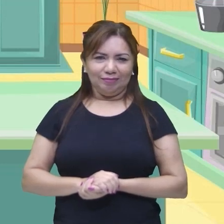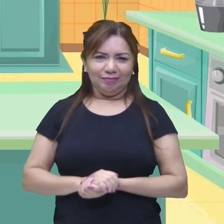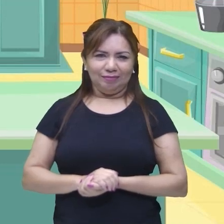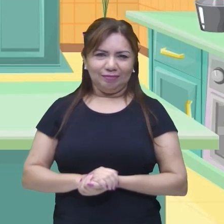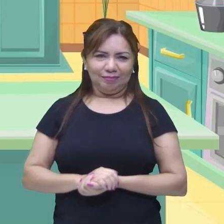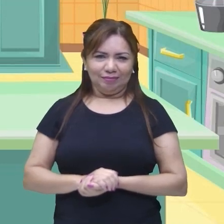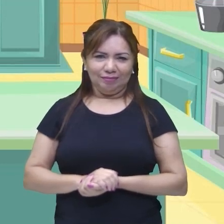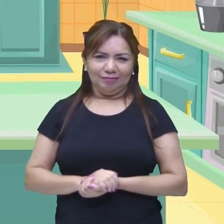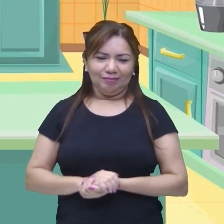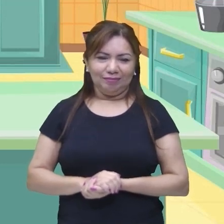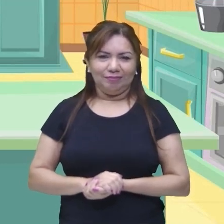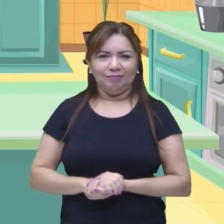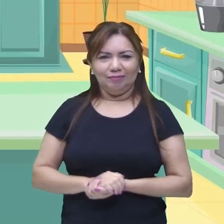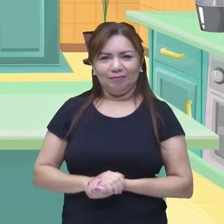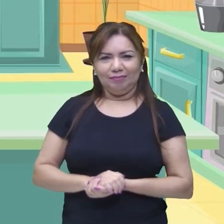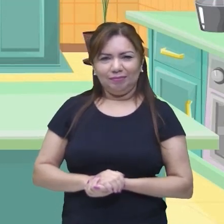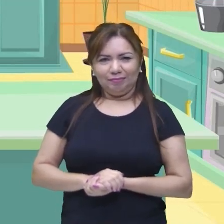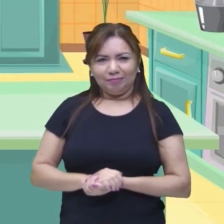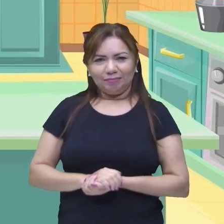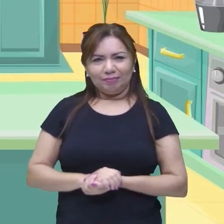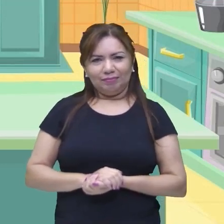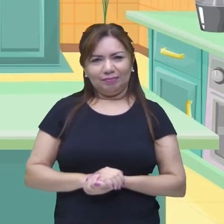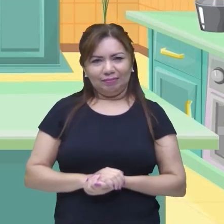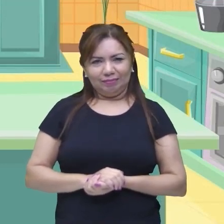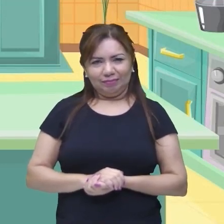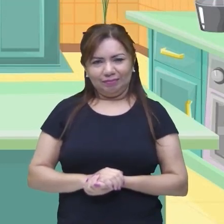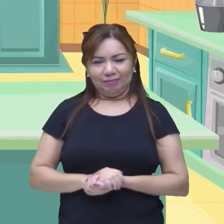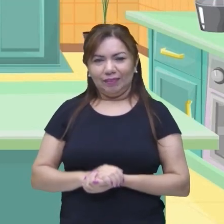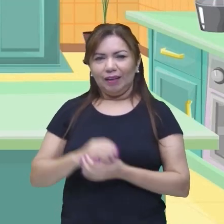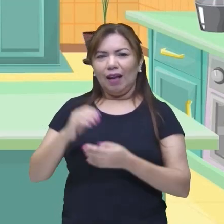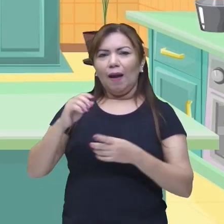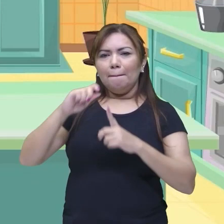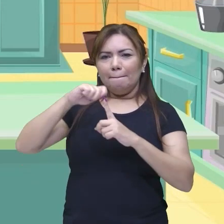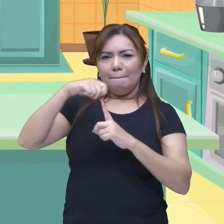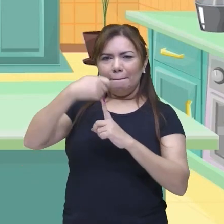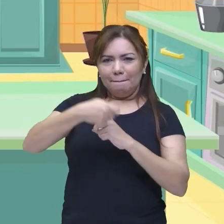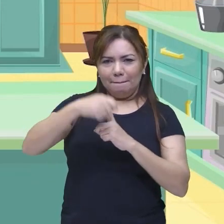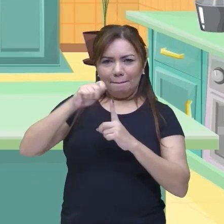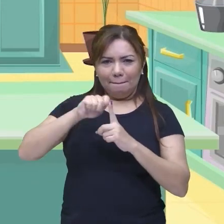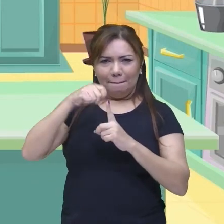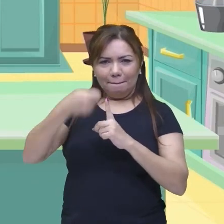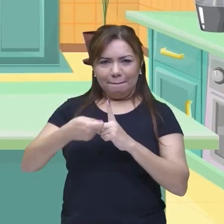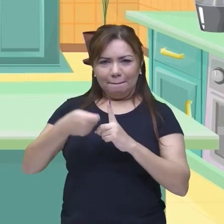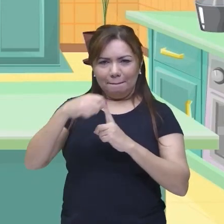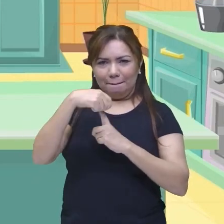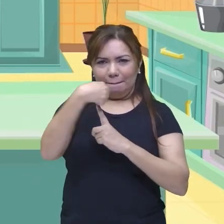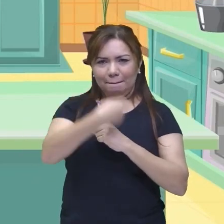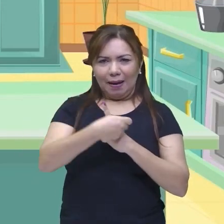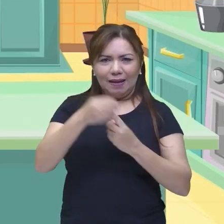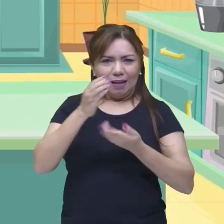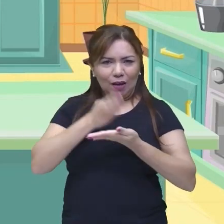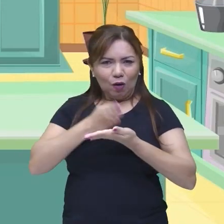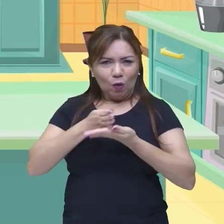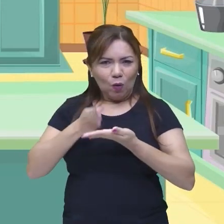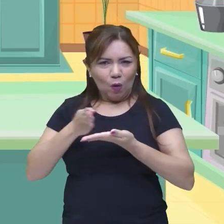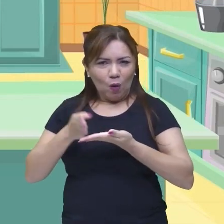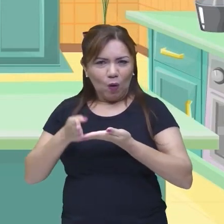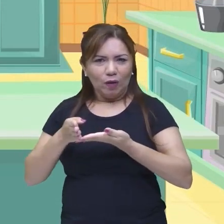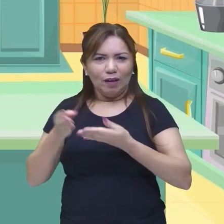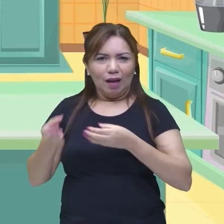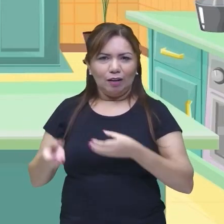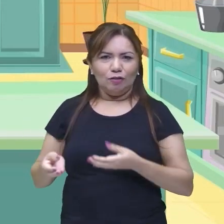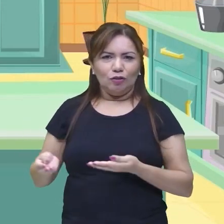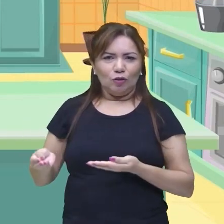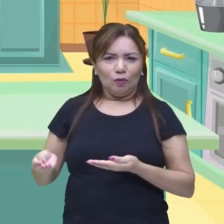Cuidado para não melar nadinha. As bananinhas que já estão cortadas, com a